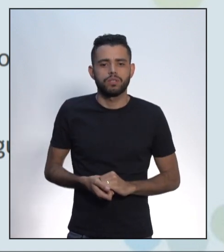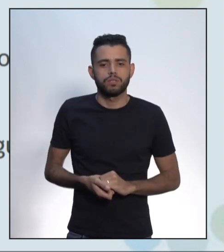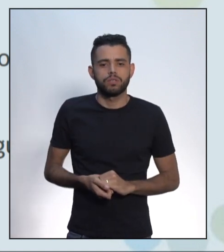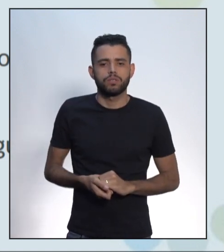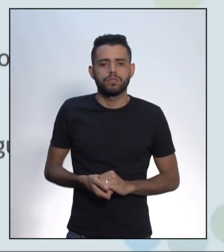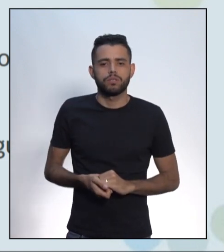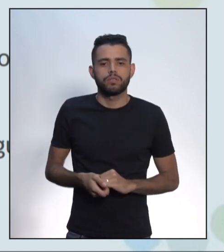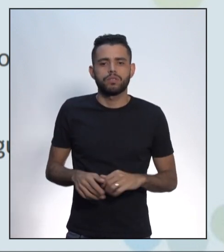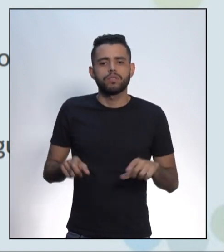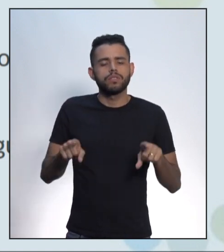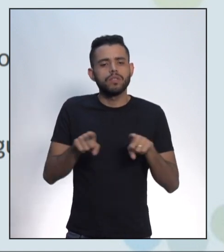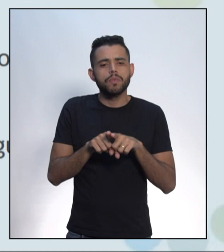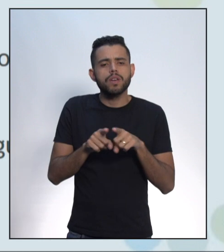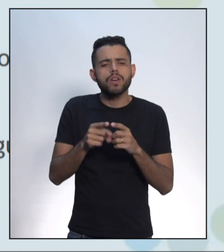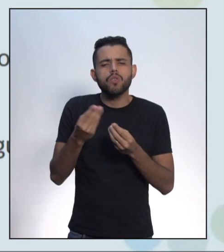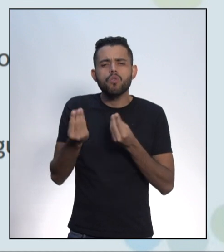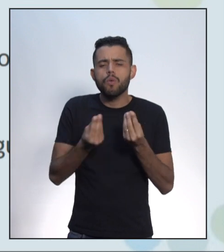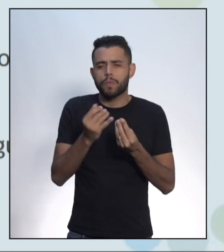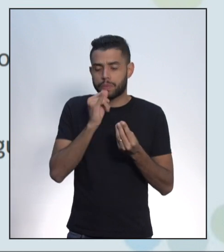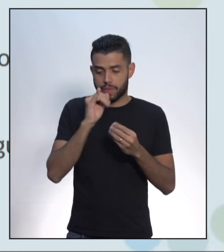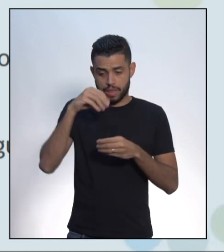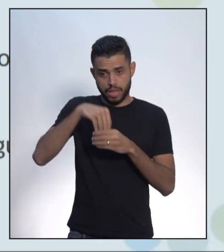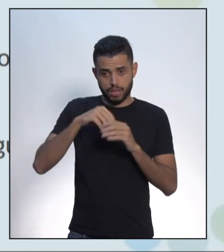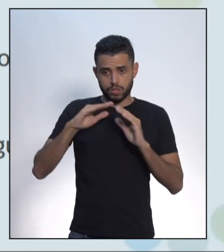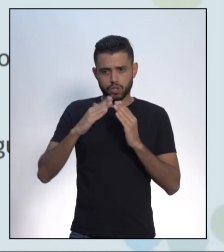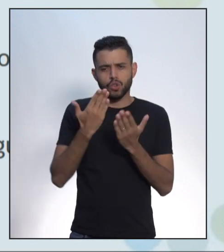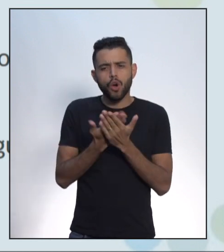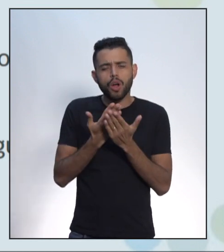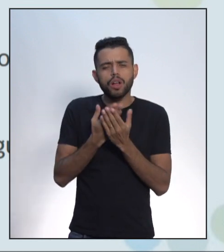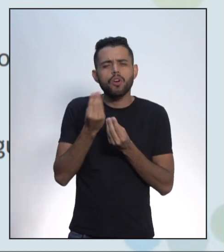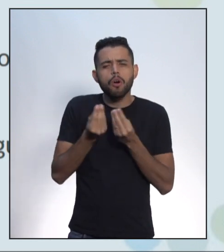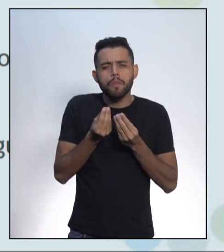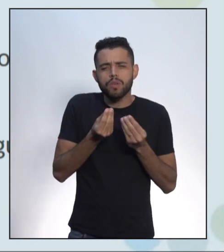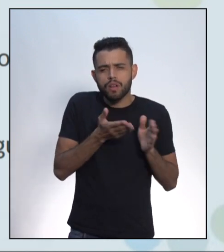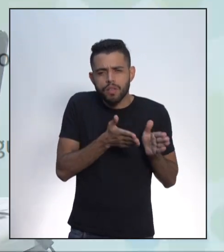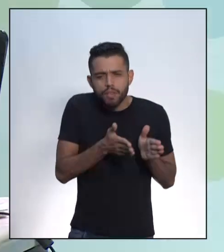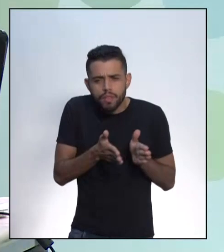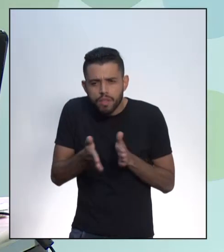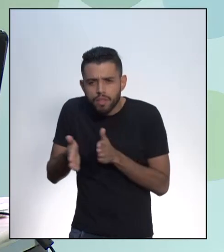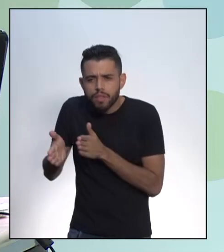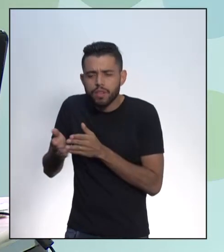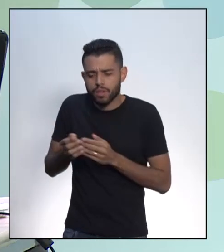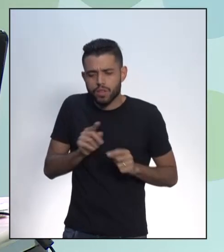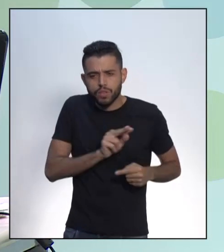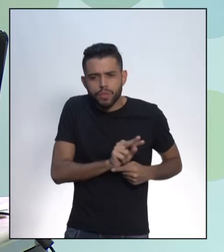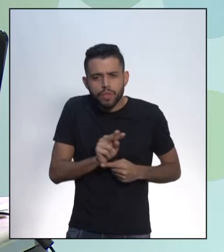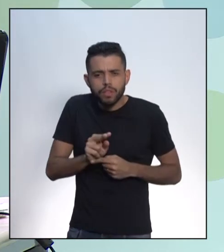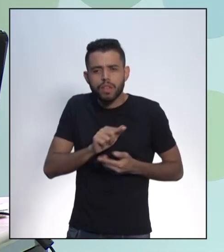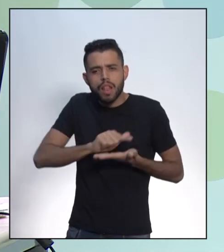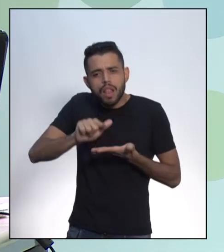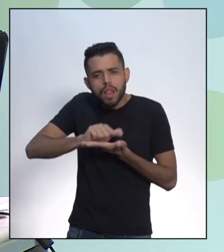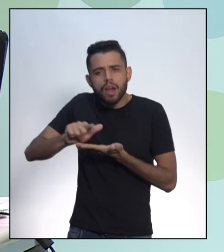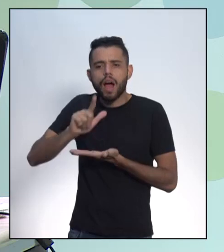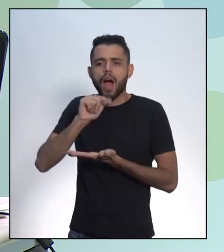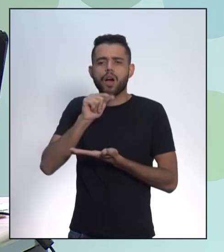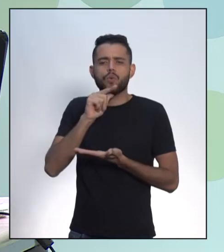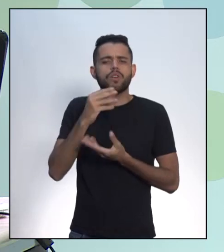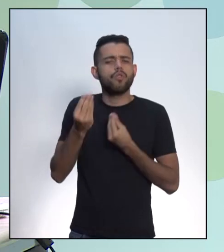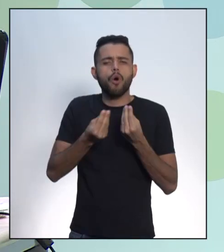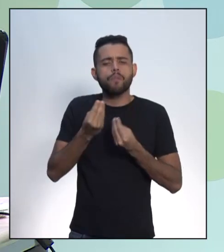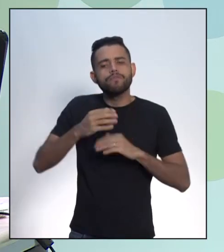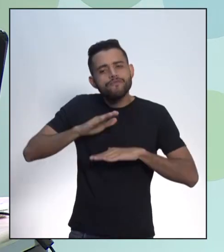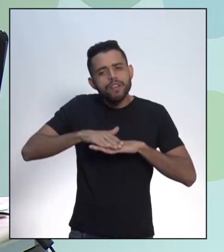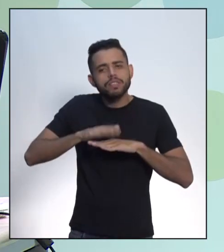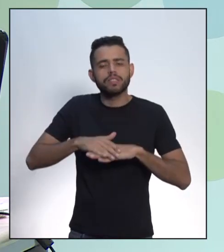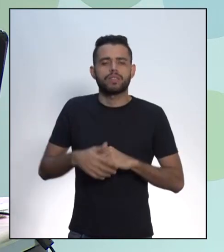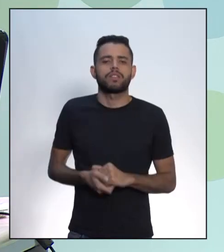uma mini estação de tratamento de água na nossa escola. Então, baseado nessas 4 questões, eu queria que vocês, vou